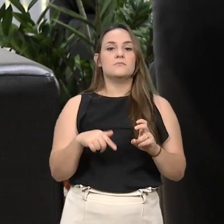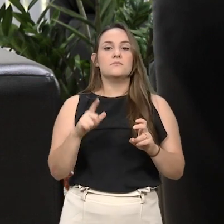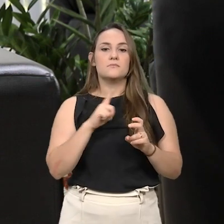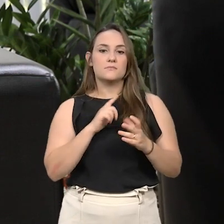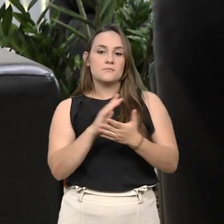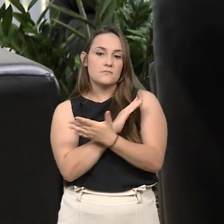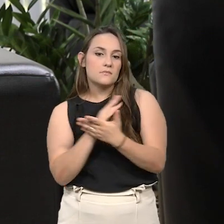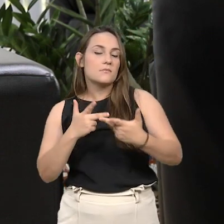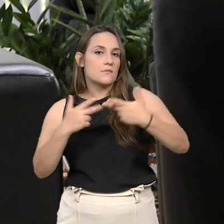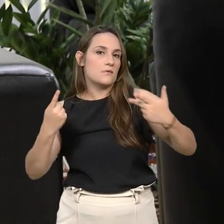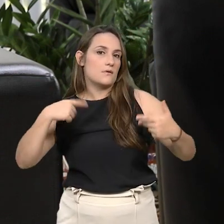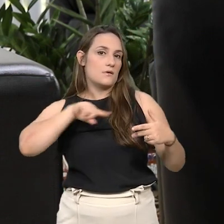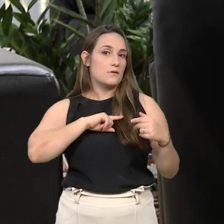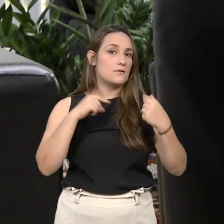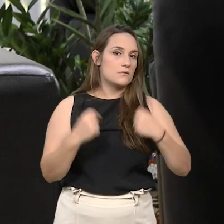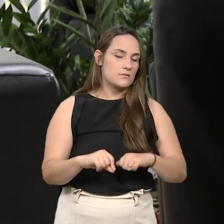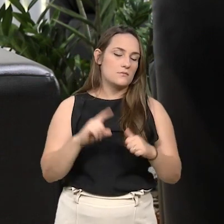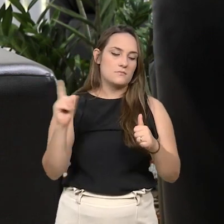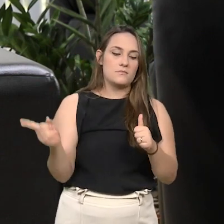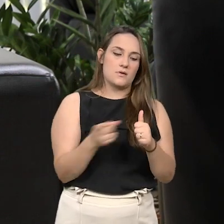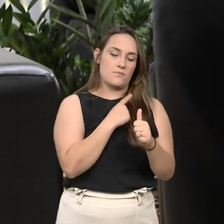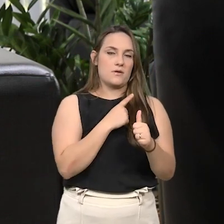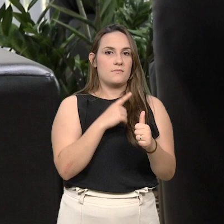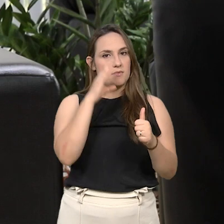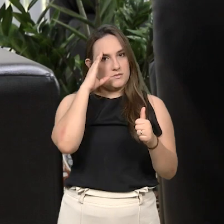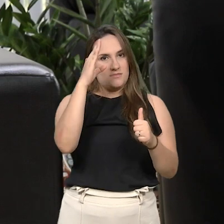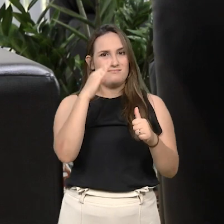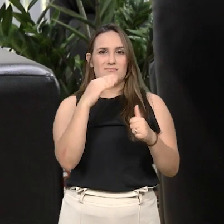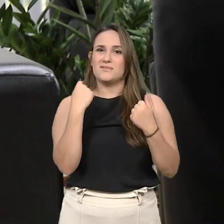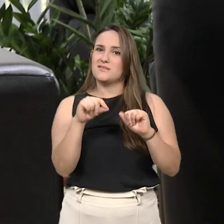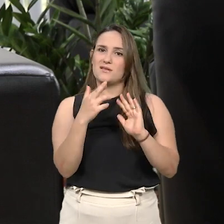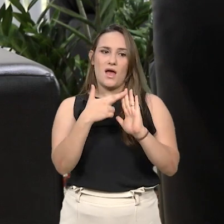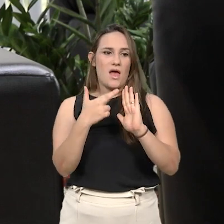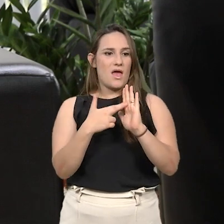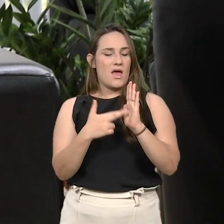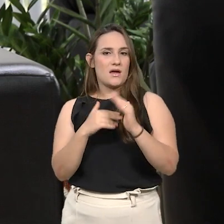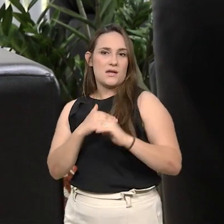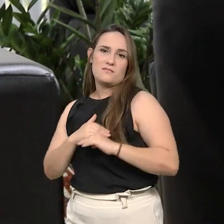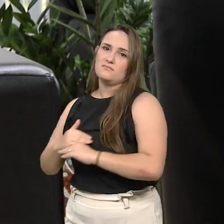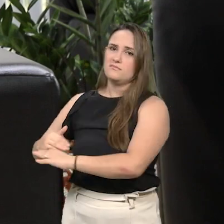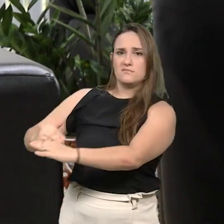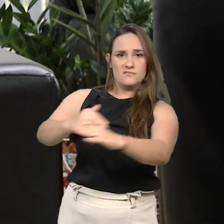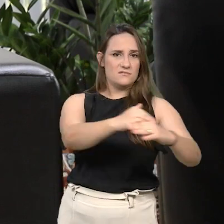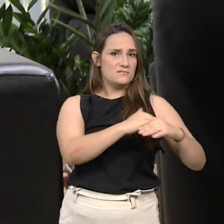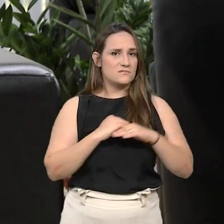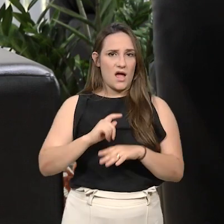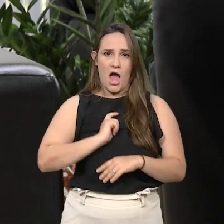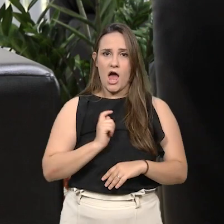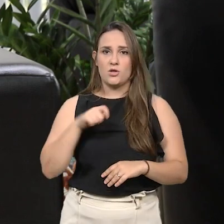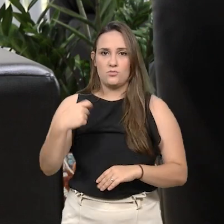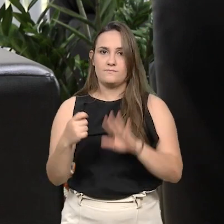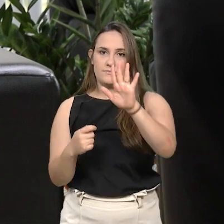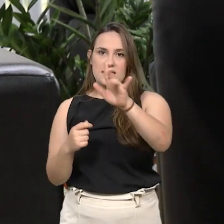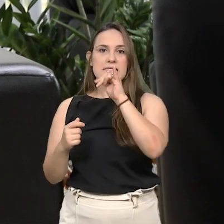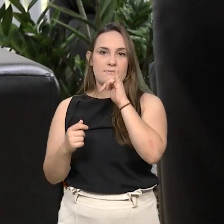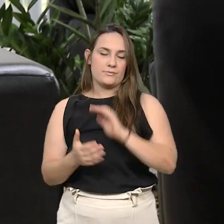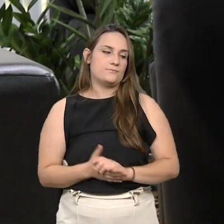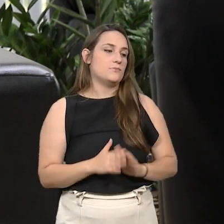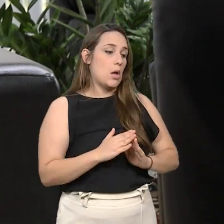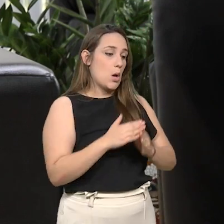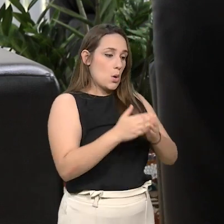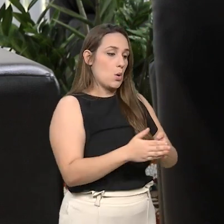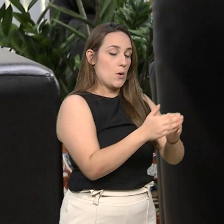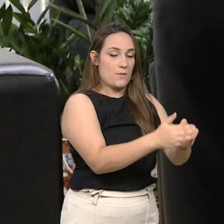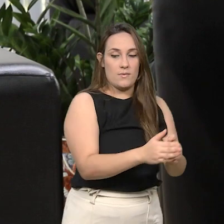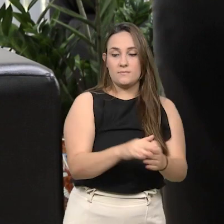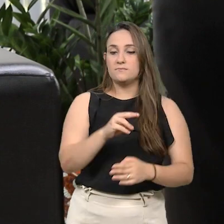algumas necessidades. A primeira necessidade é a padronização dos atos. Então, se nós estamos em Corumbá,